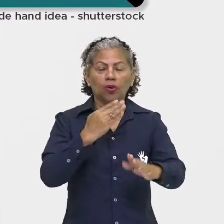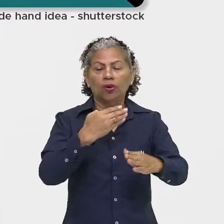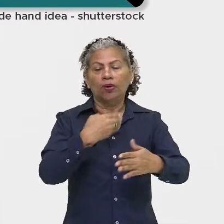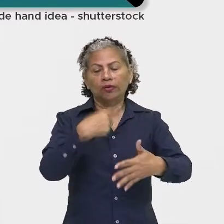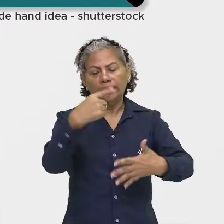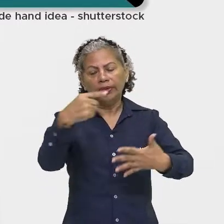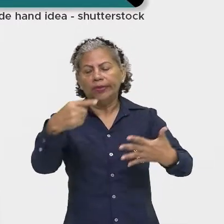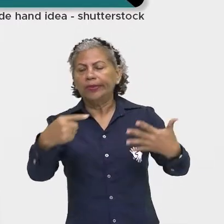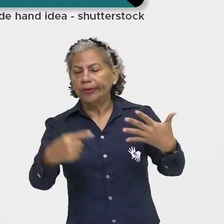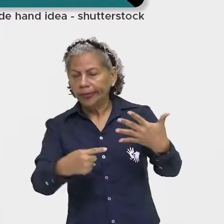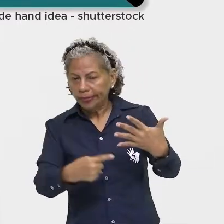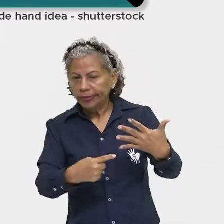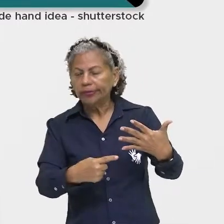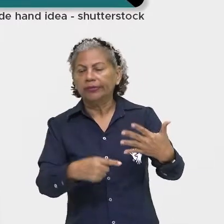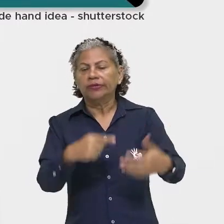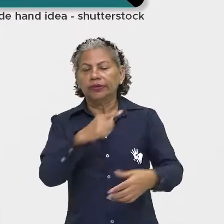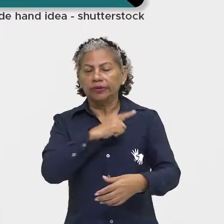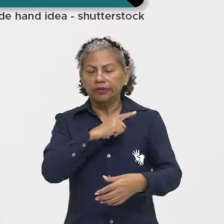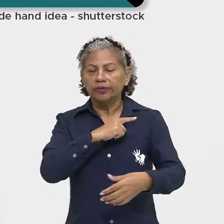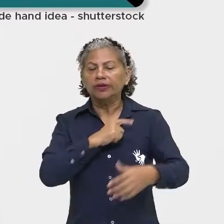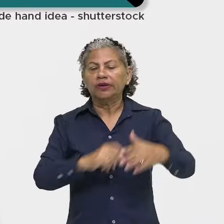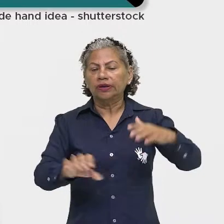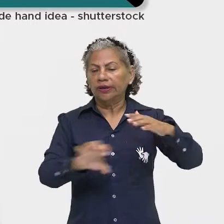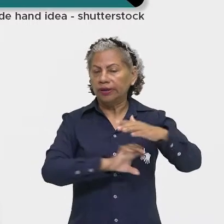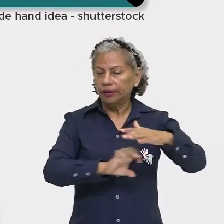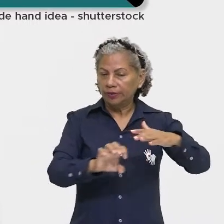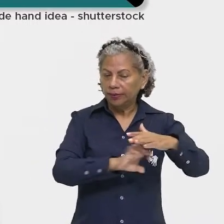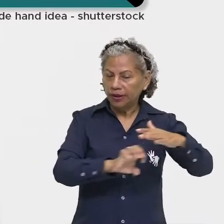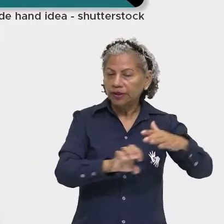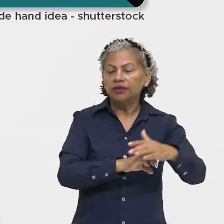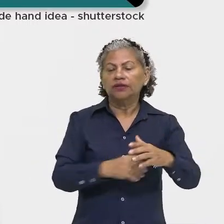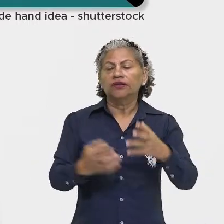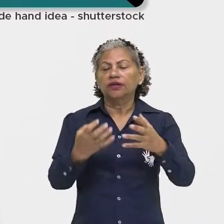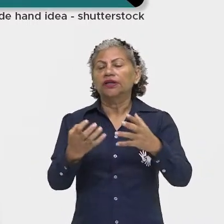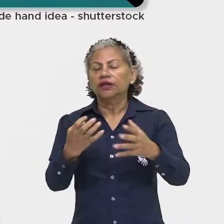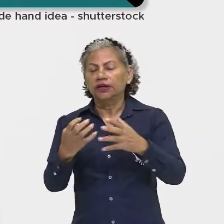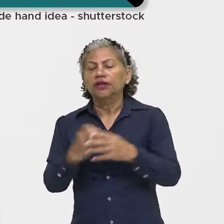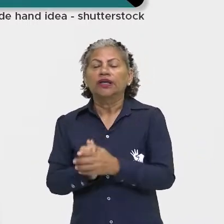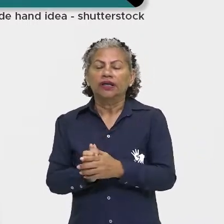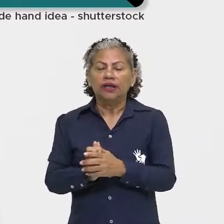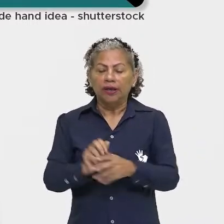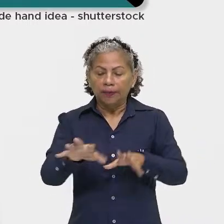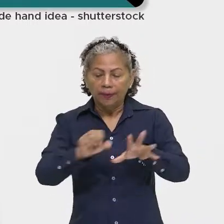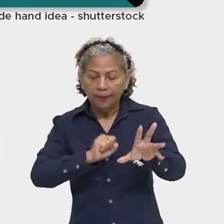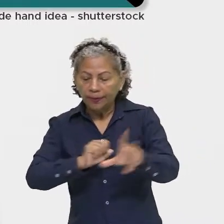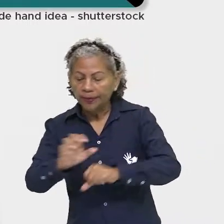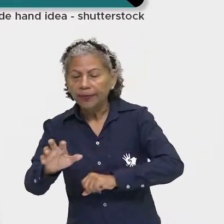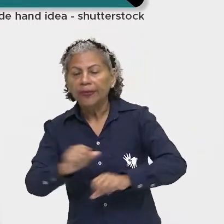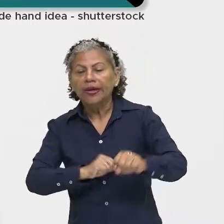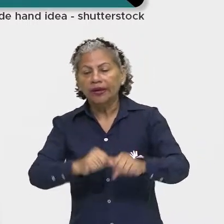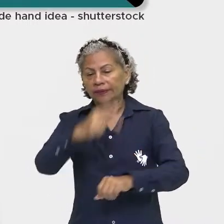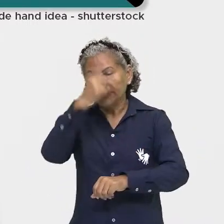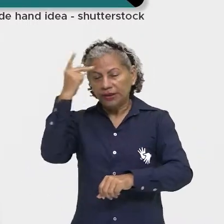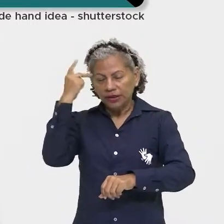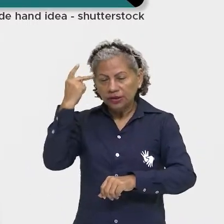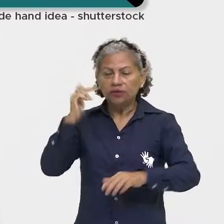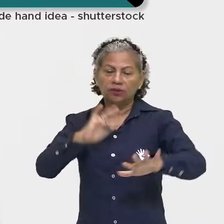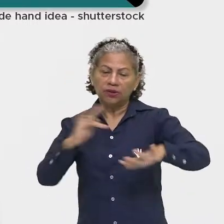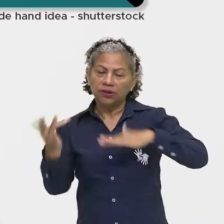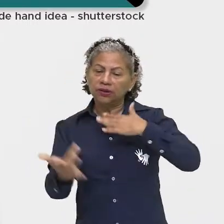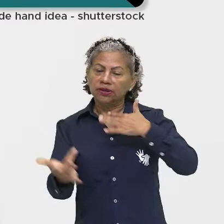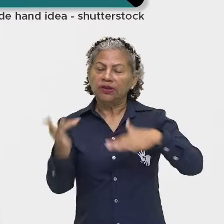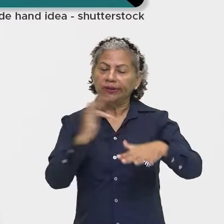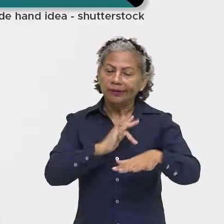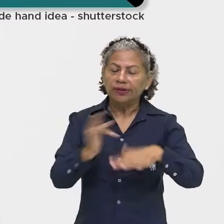infinidade muito grande de empresas gigantes que buscam novos colaboradores em redes sociais. Sendo assim, um bom